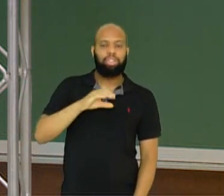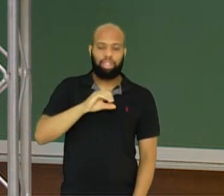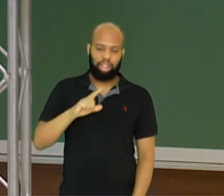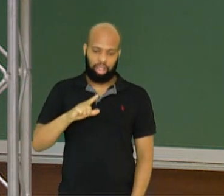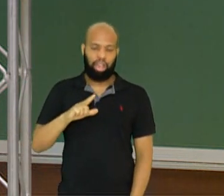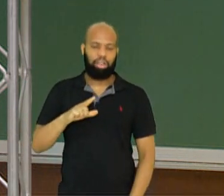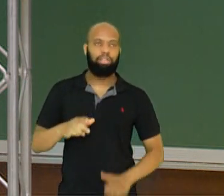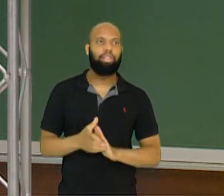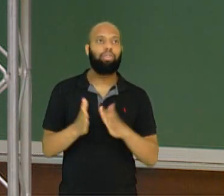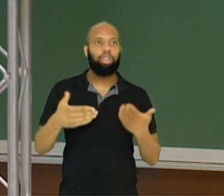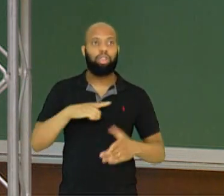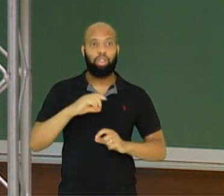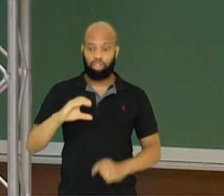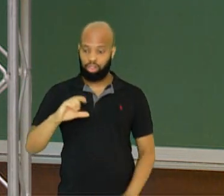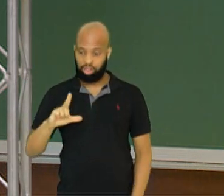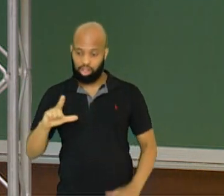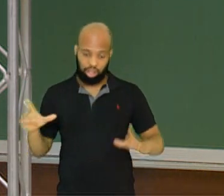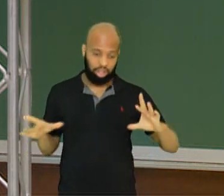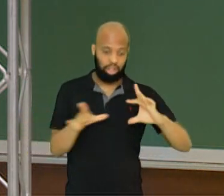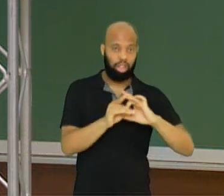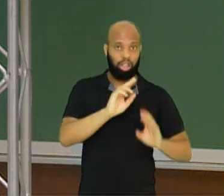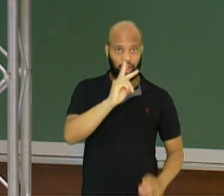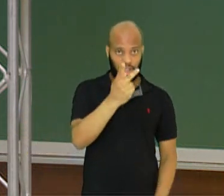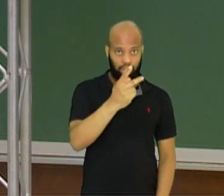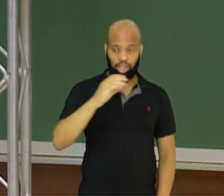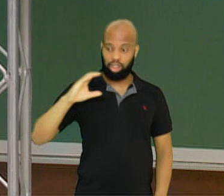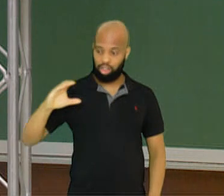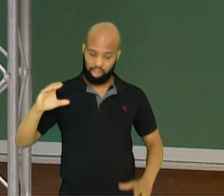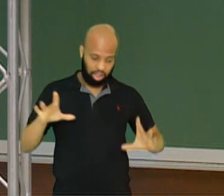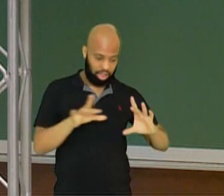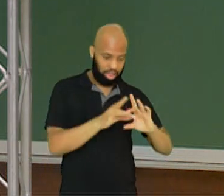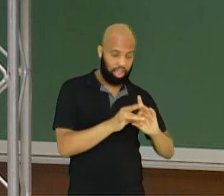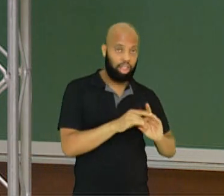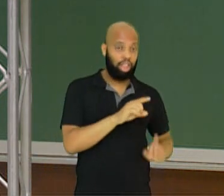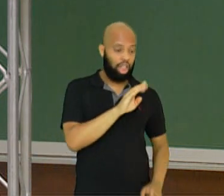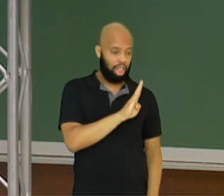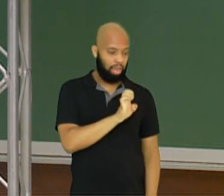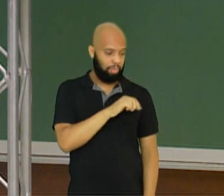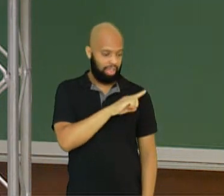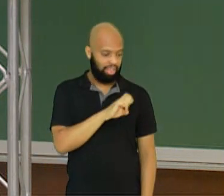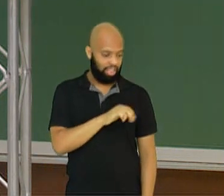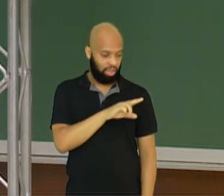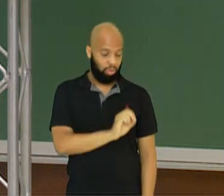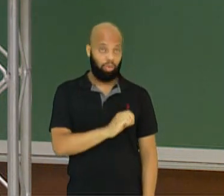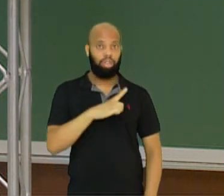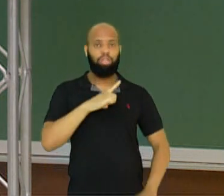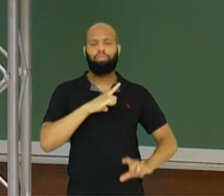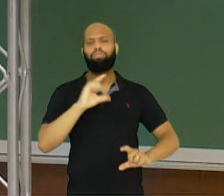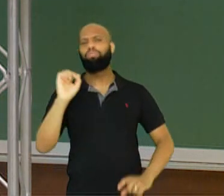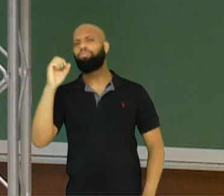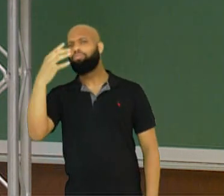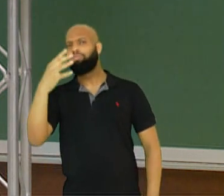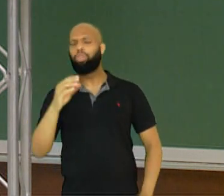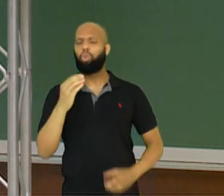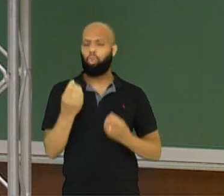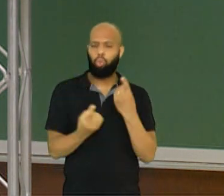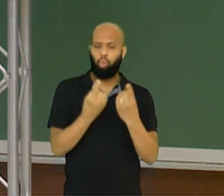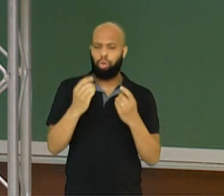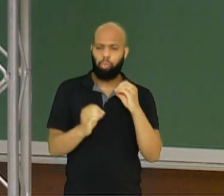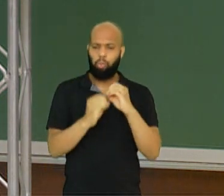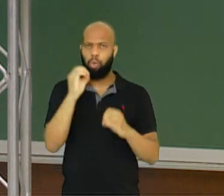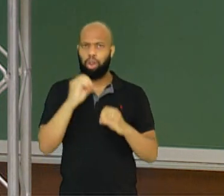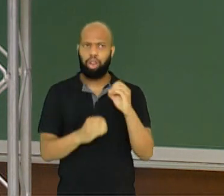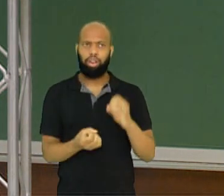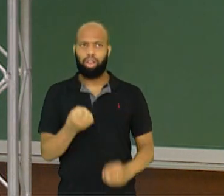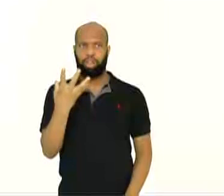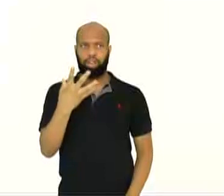hidrogênio. Então, o cloro se liga com o hidrogênio e o carbono vai se ligar no benzeno. O que vai acontecer? Qual molécula será